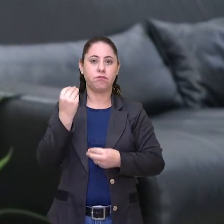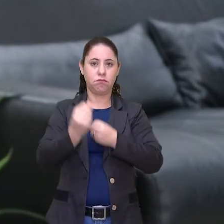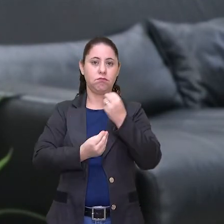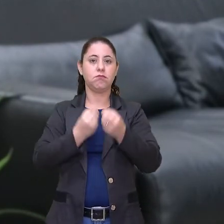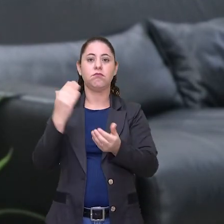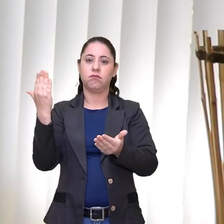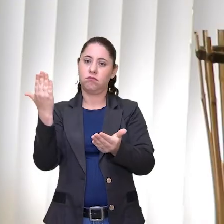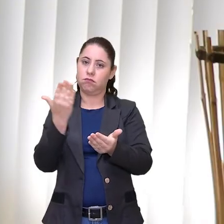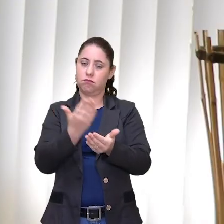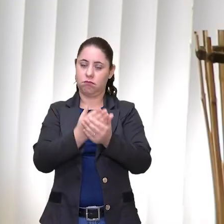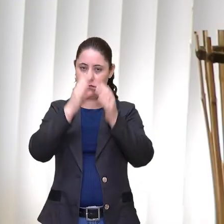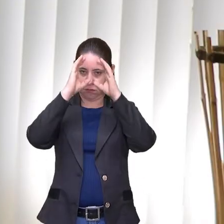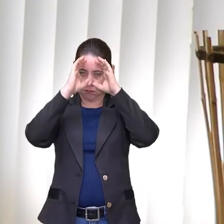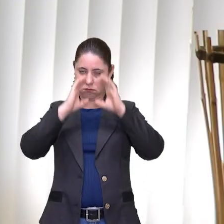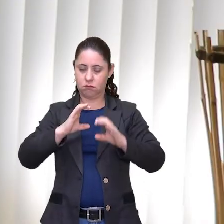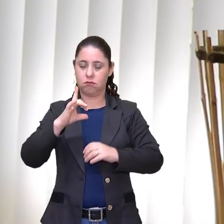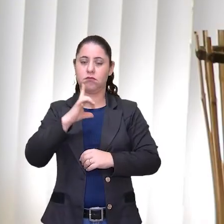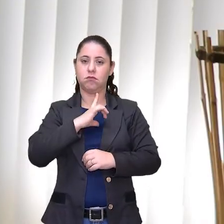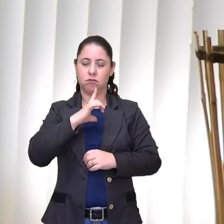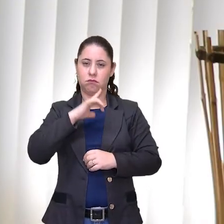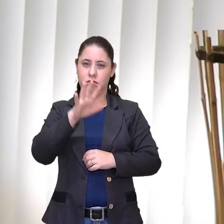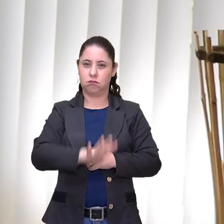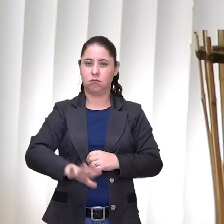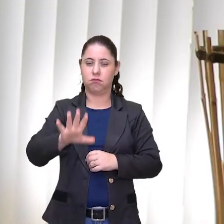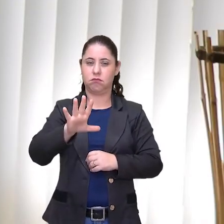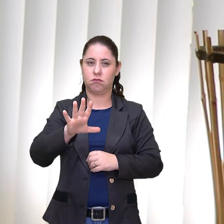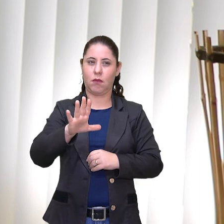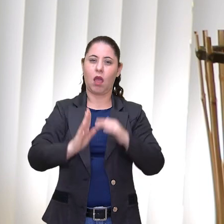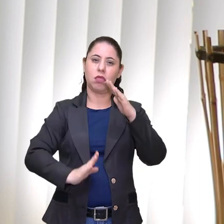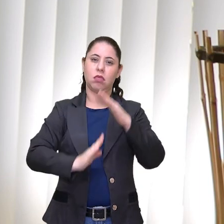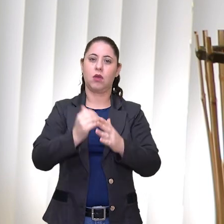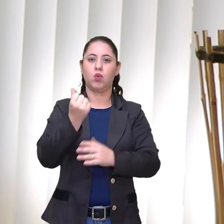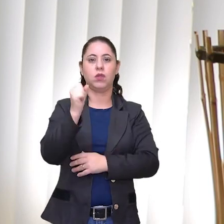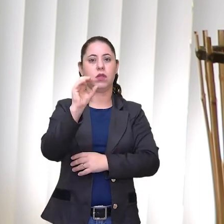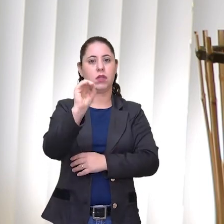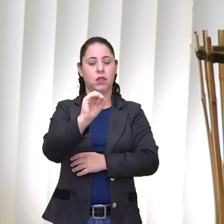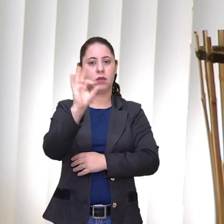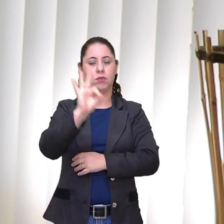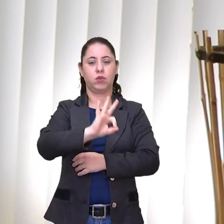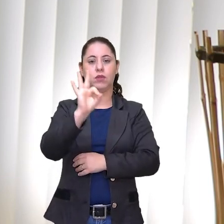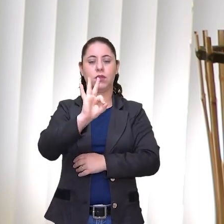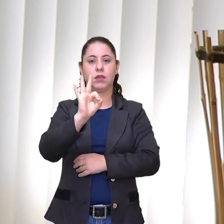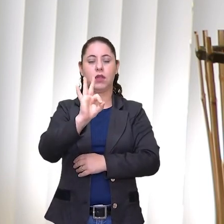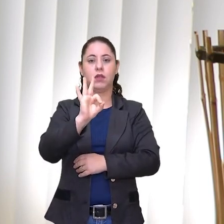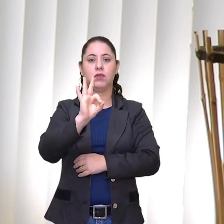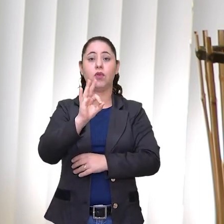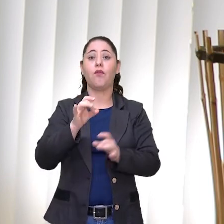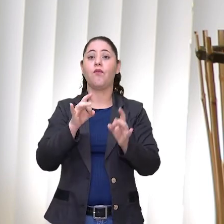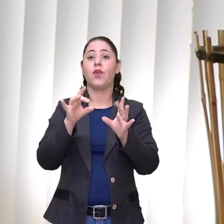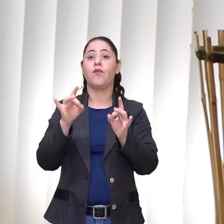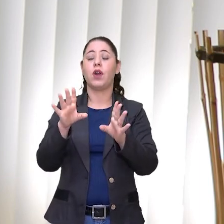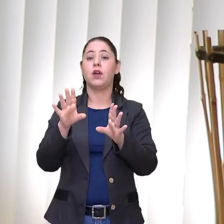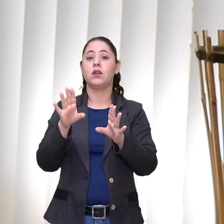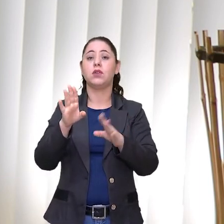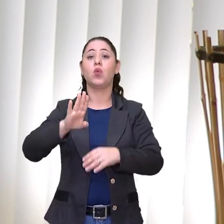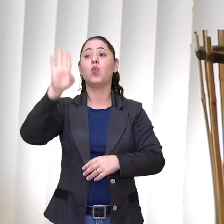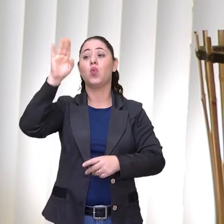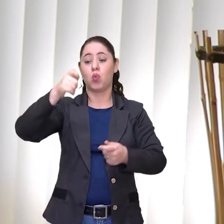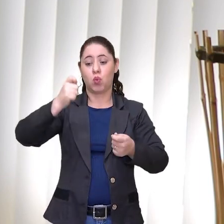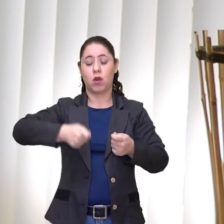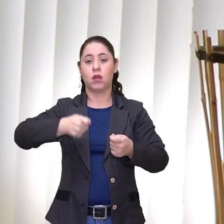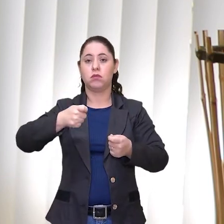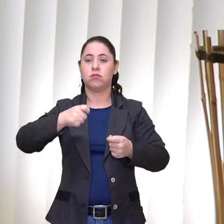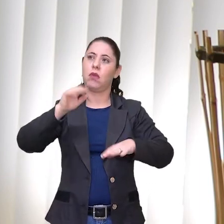leilões? Então, como eu disse, nos processos cíveis em geral, chegamos até 80% de efetividade nesses